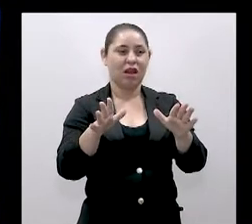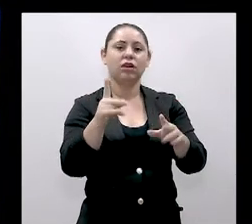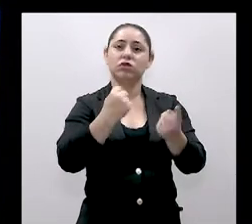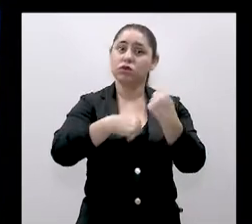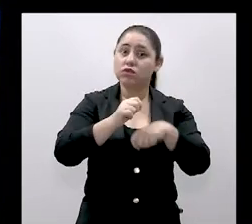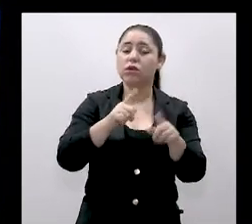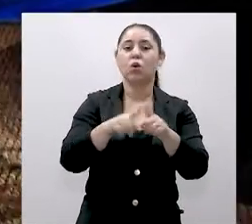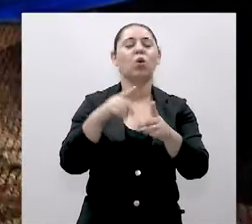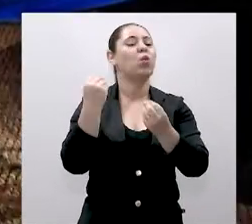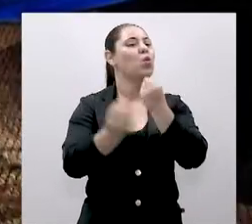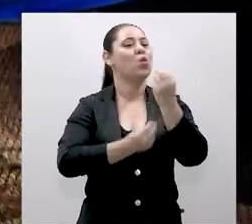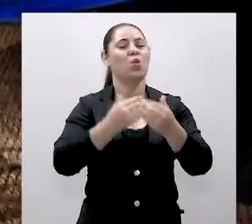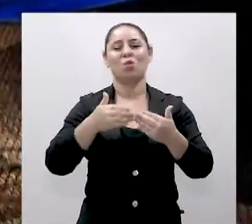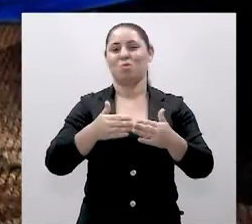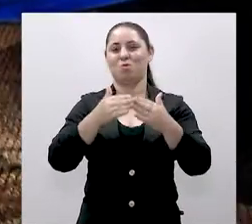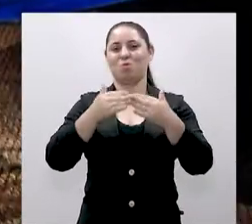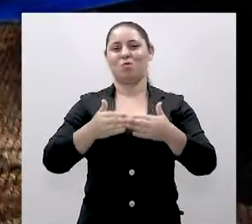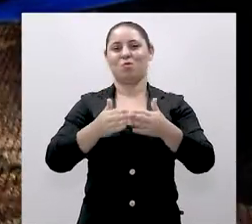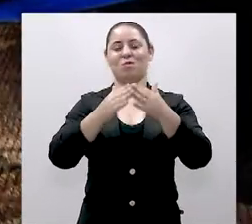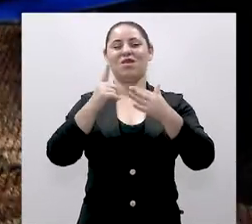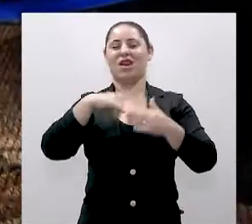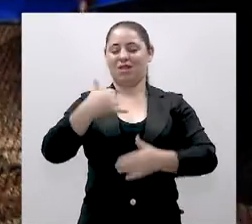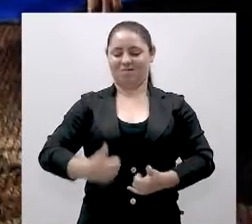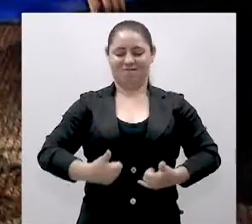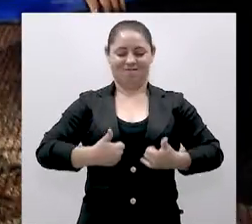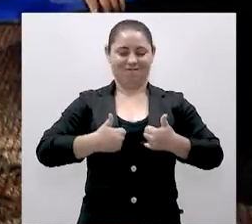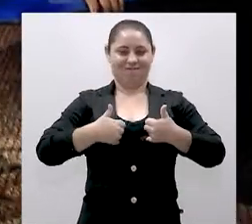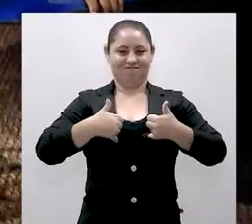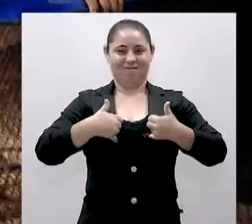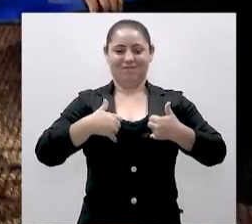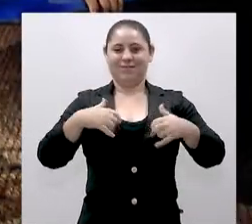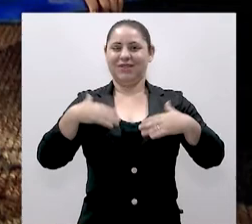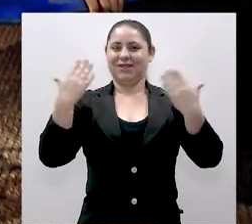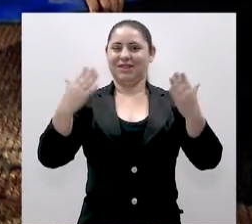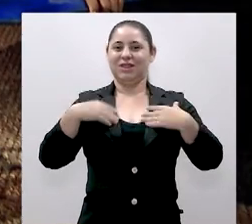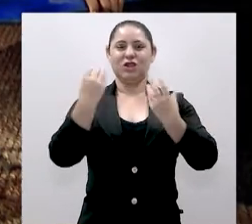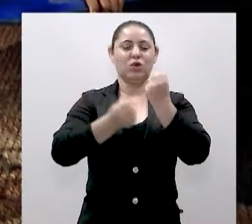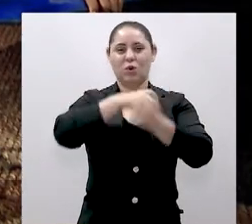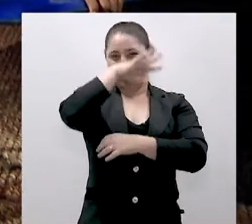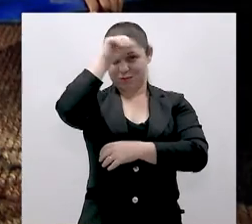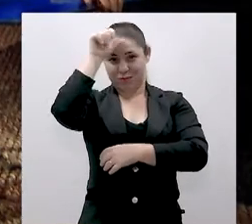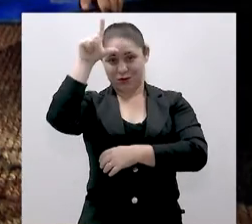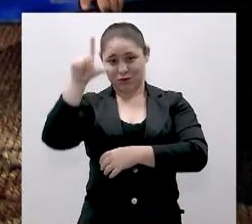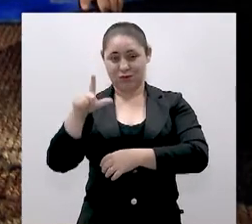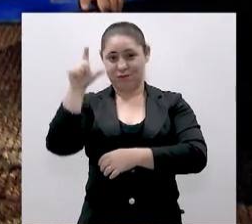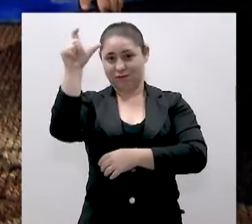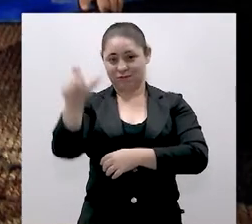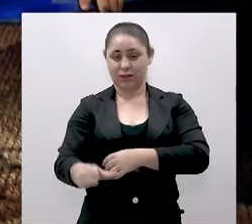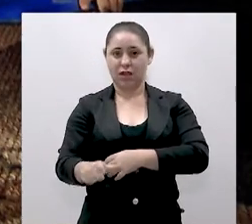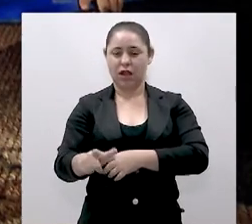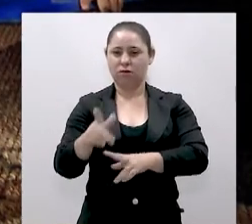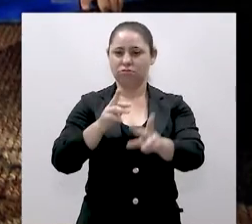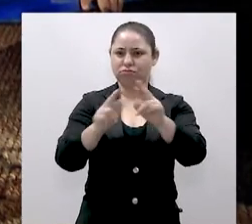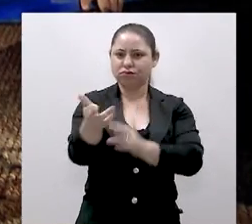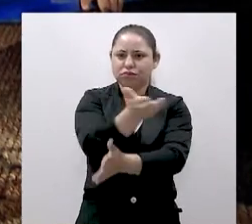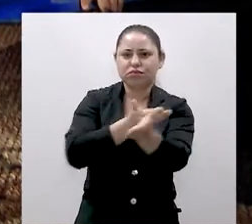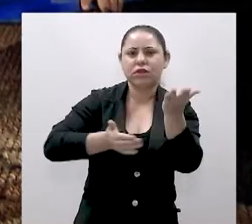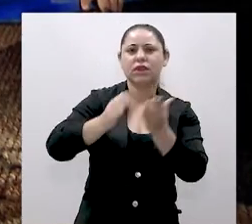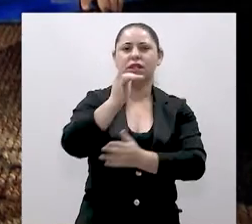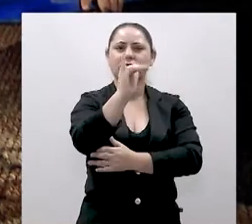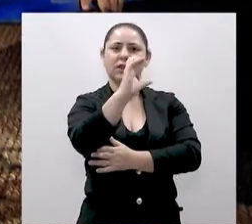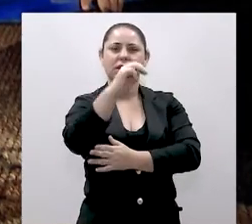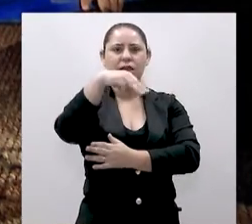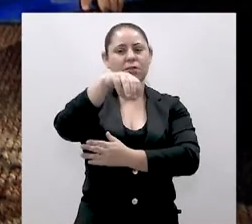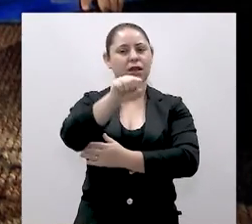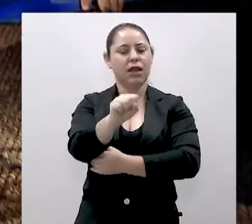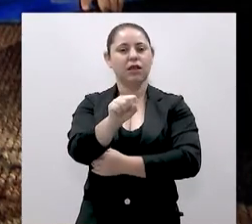feito na minha gestão e como corumbaense deve ser um horário como sul-mato-grossenses tanto é que nós negociamos com a